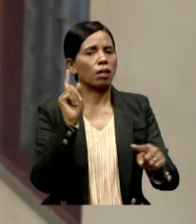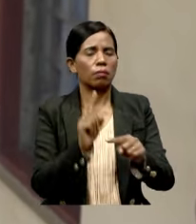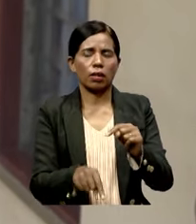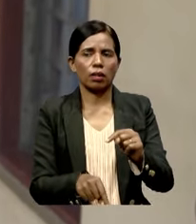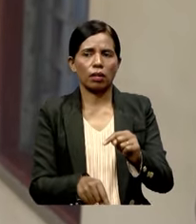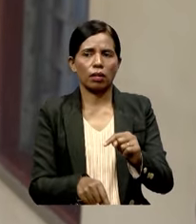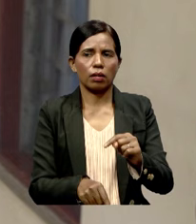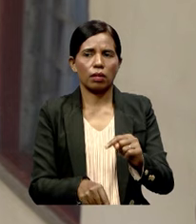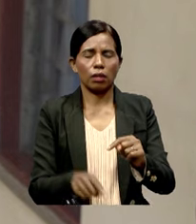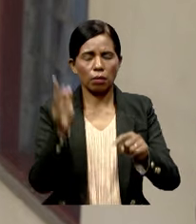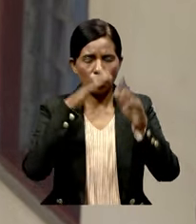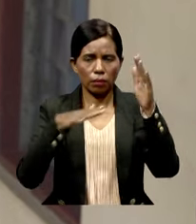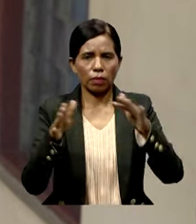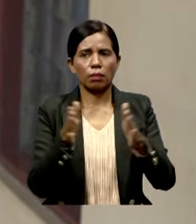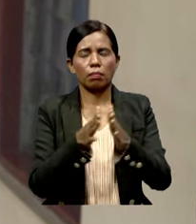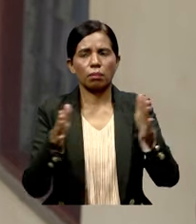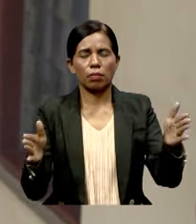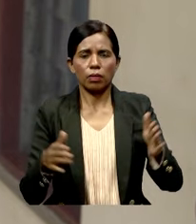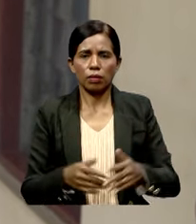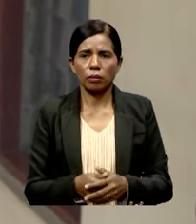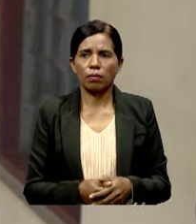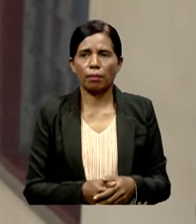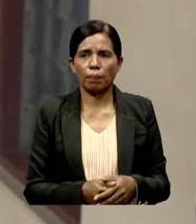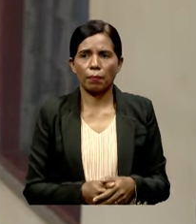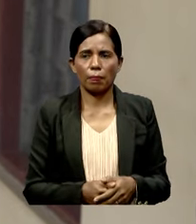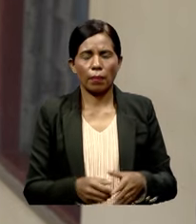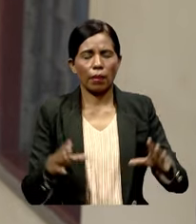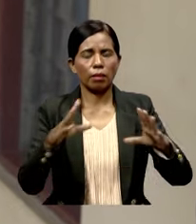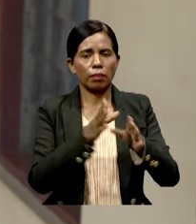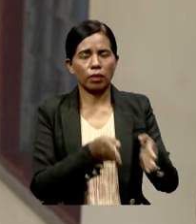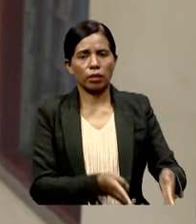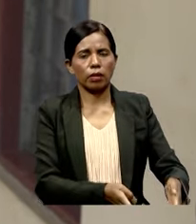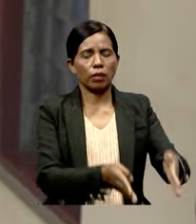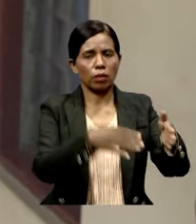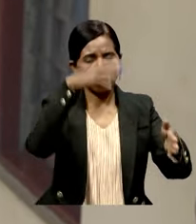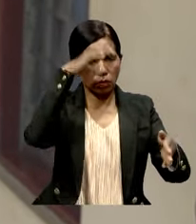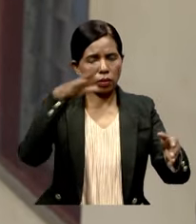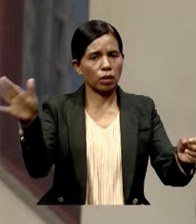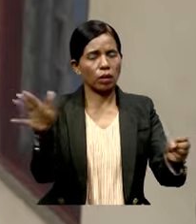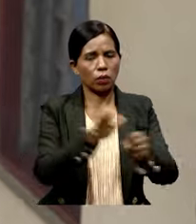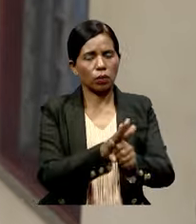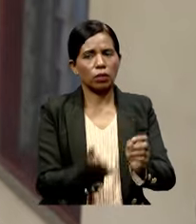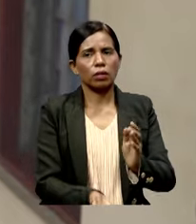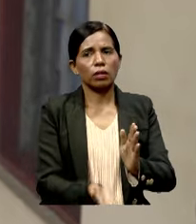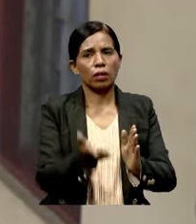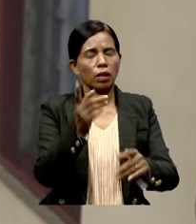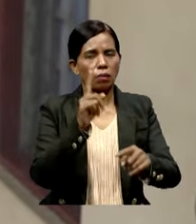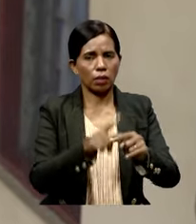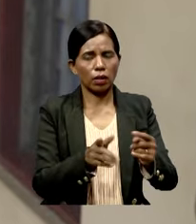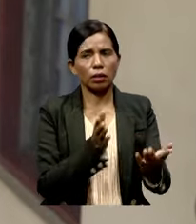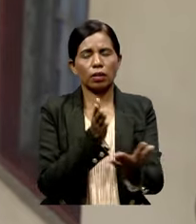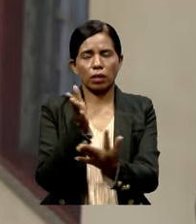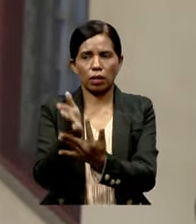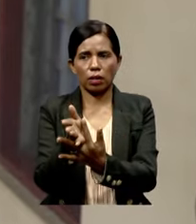o nini problema que e liur quando baleta né ba o dambem o se baleta né quando na quando sai ali tio não o se lá pelo vani tem que